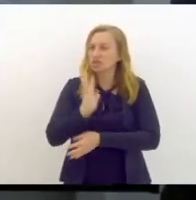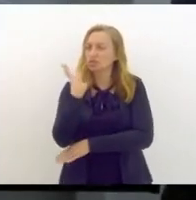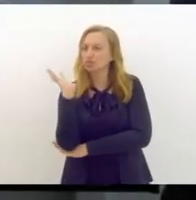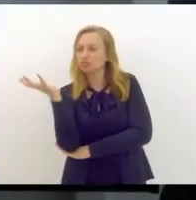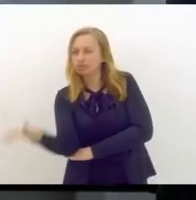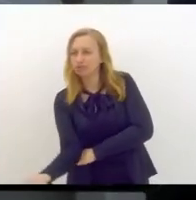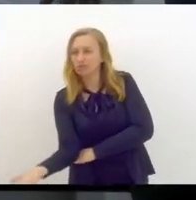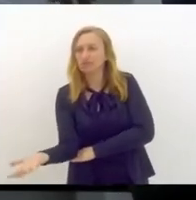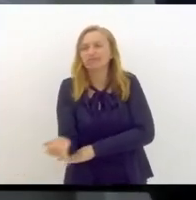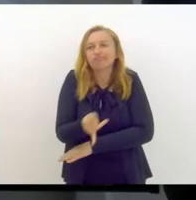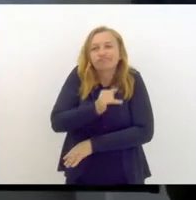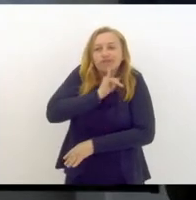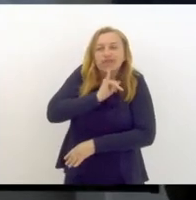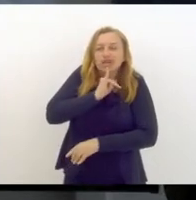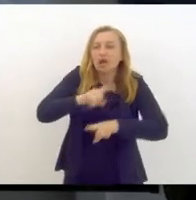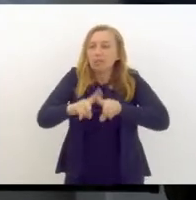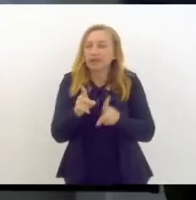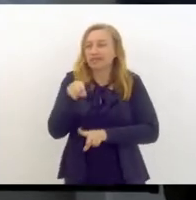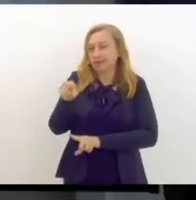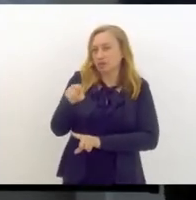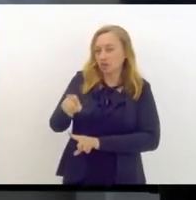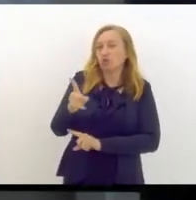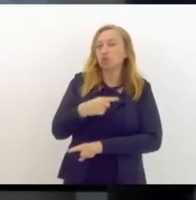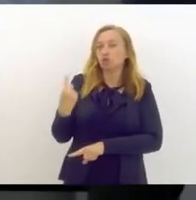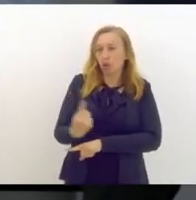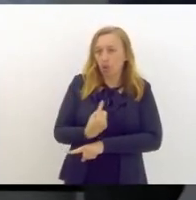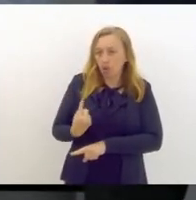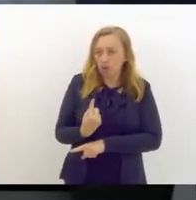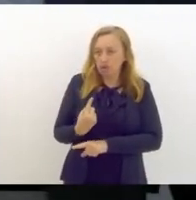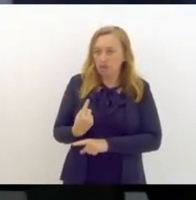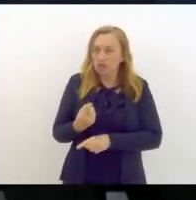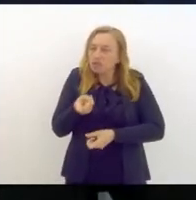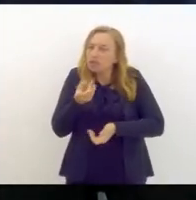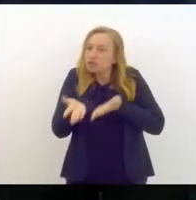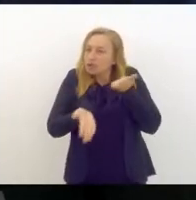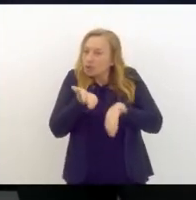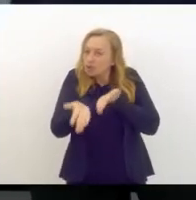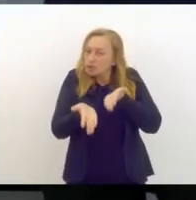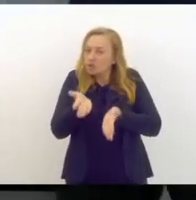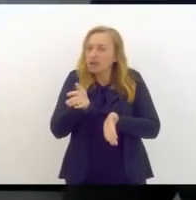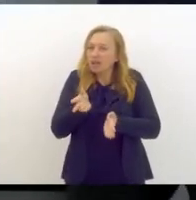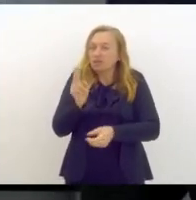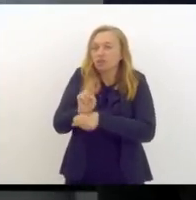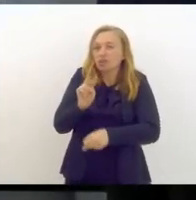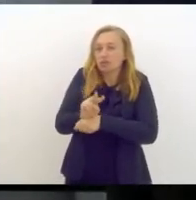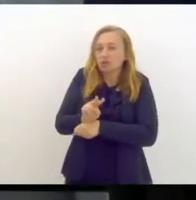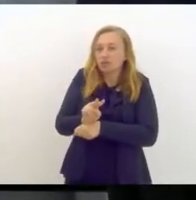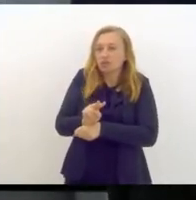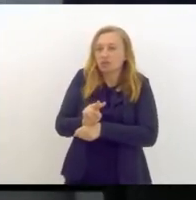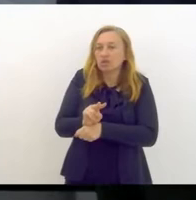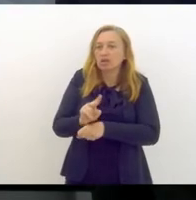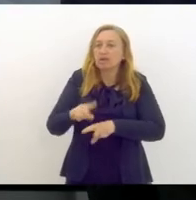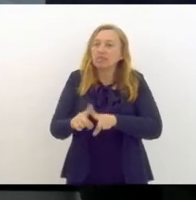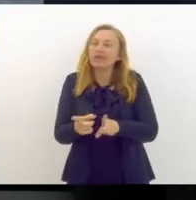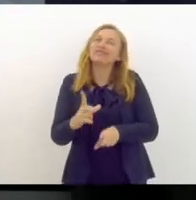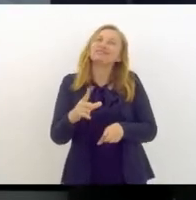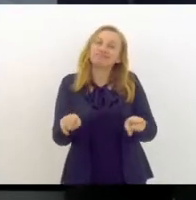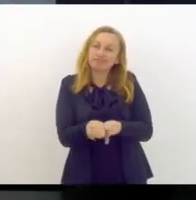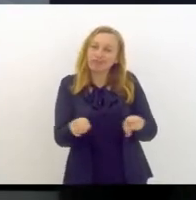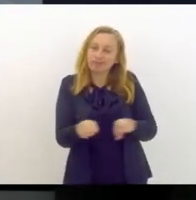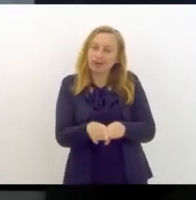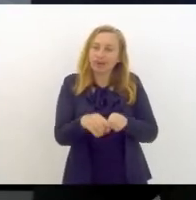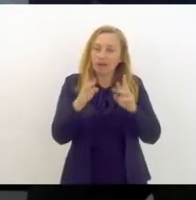Atlântica, infelizmente, mas está aqui, ó. Nós, enquanto unidade de conservação, somos agentes fiscalizadores lá na ponta, mas também